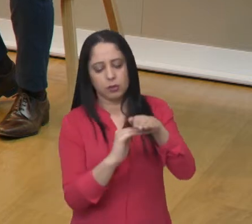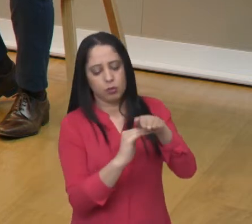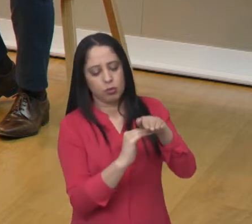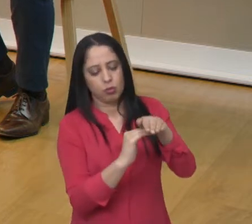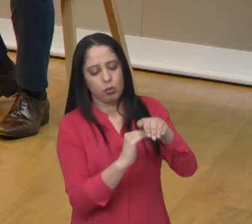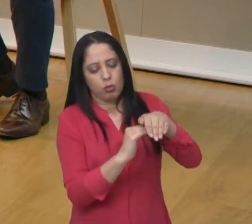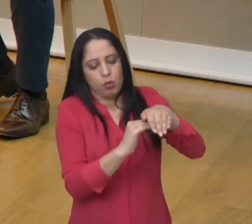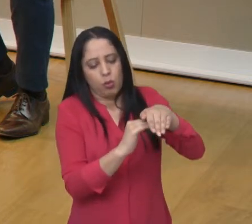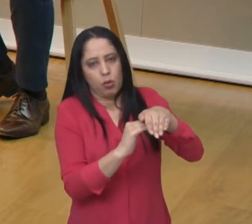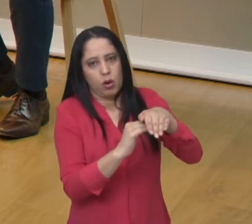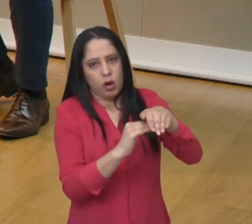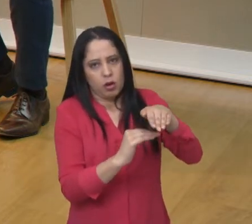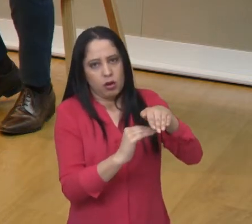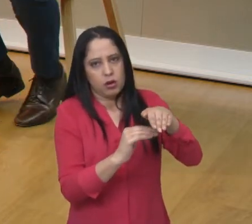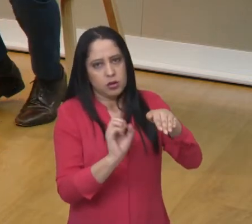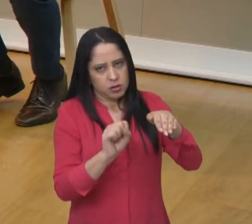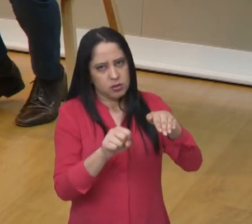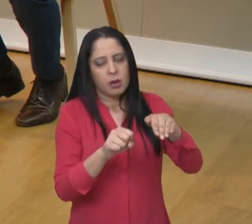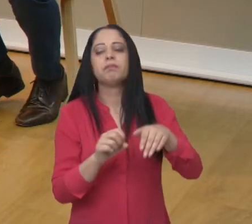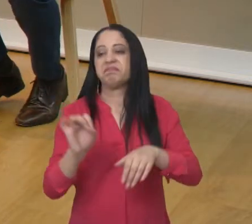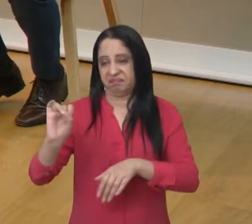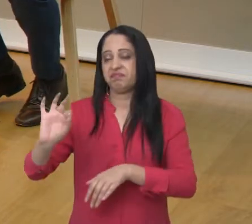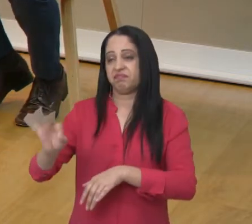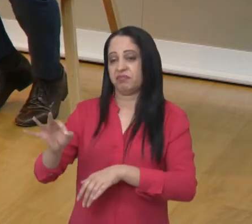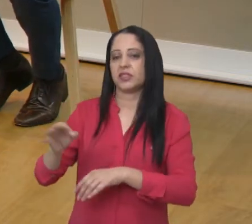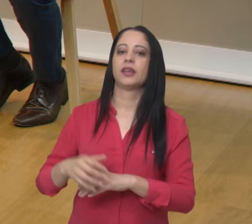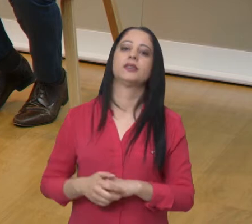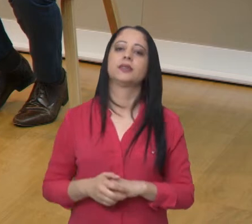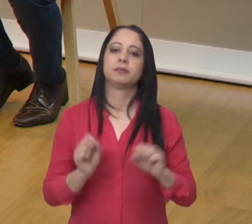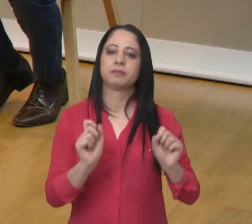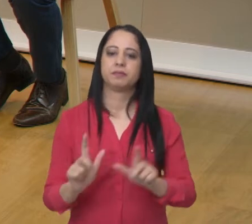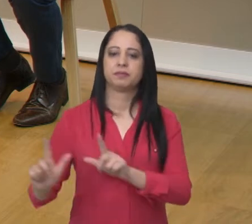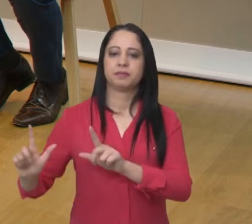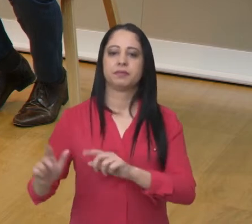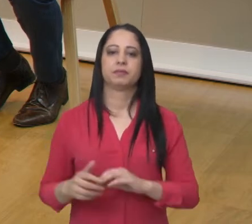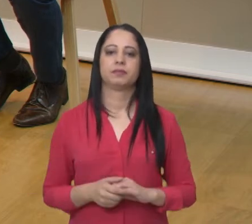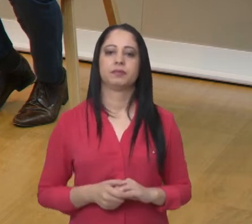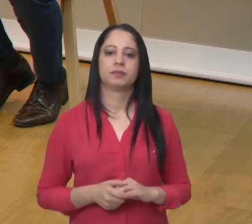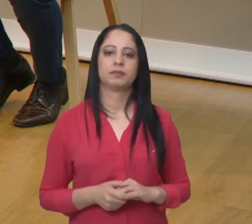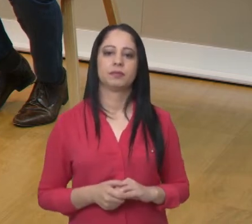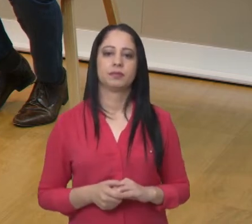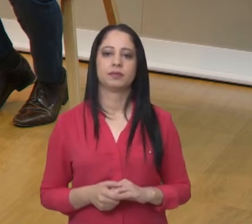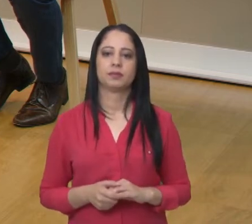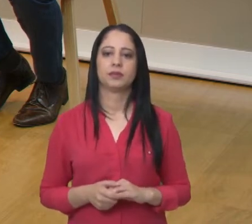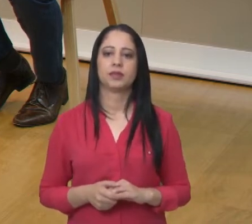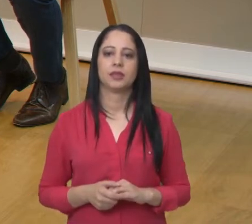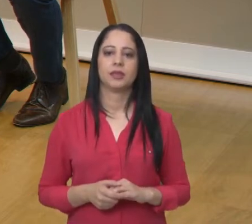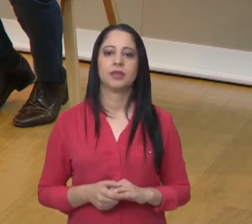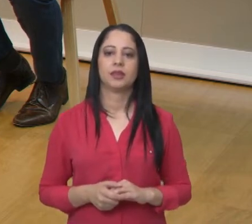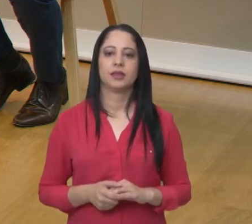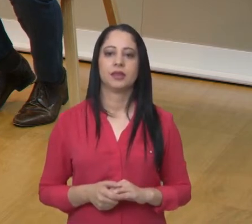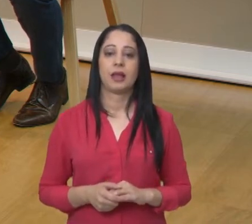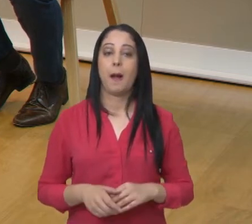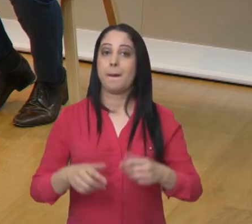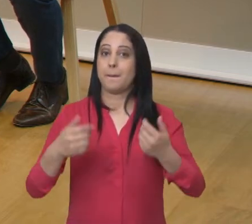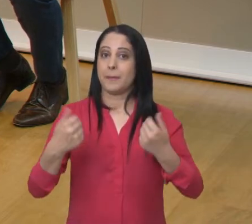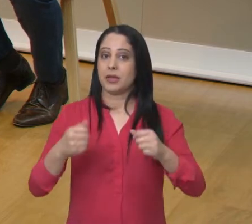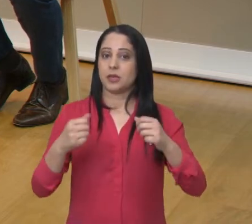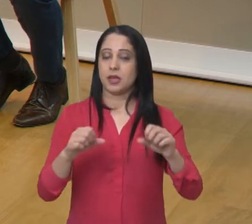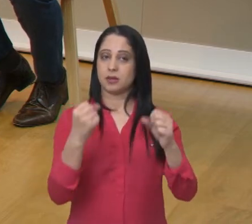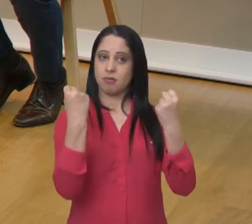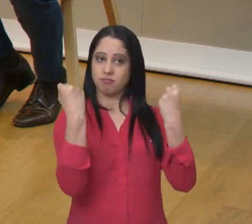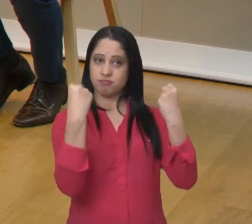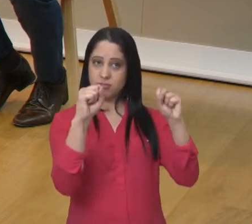Importante ter um pouquinho de salto ali, né? Isso, pouca é o coisa. ideal. Isso é o ideal. Ótimo, vamos para a próxima. Faça exercício